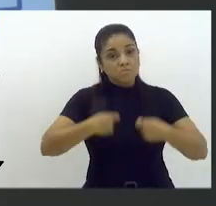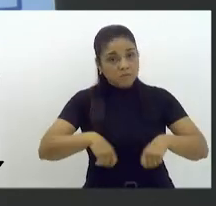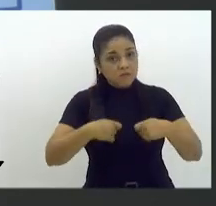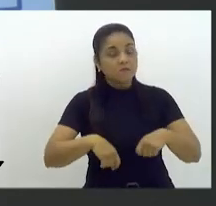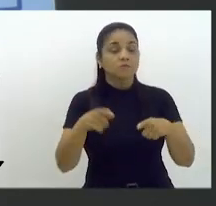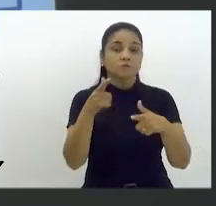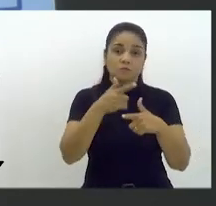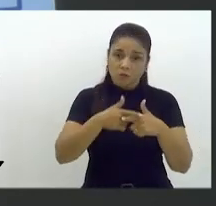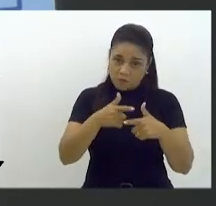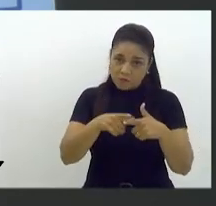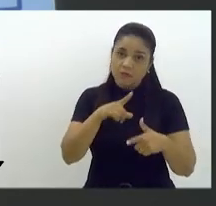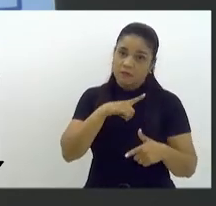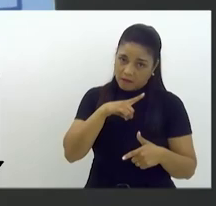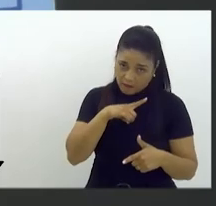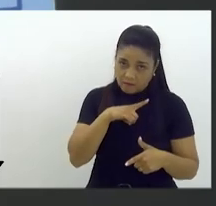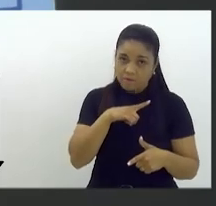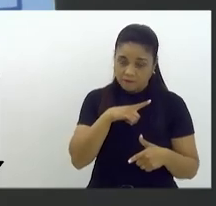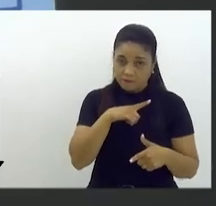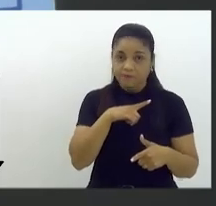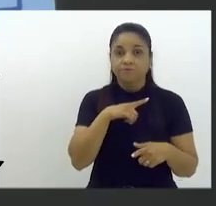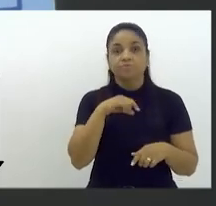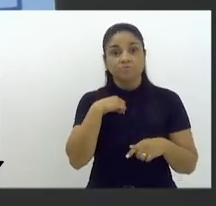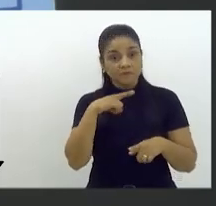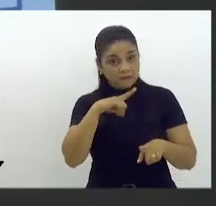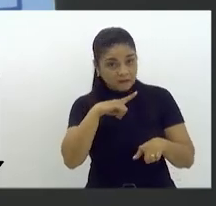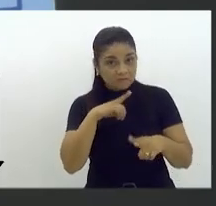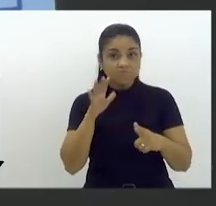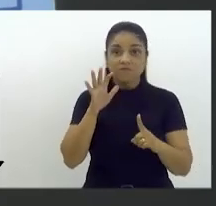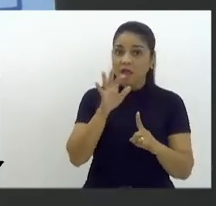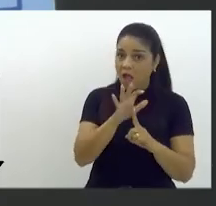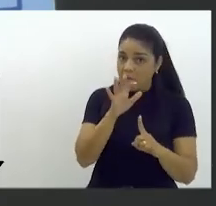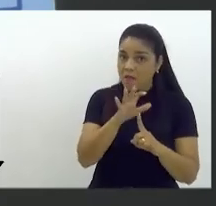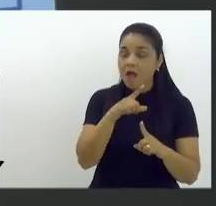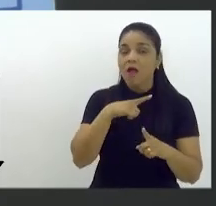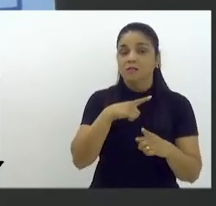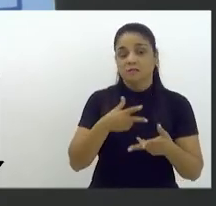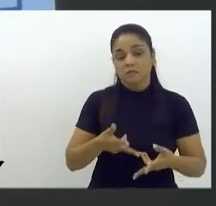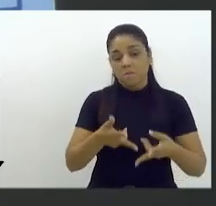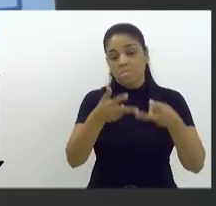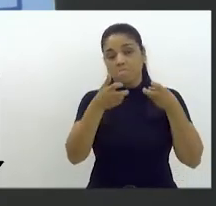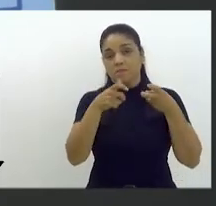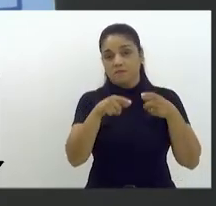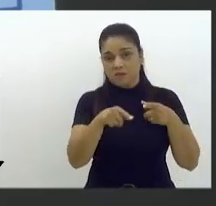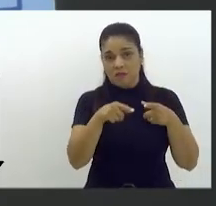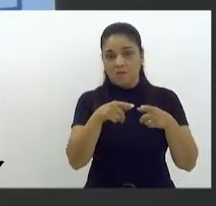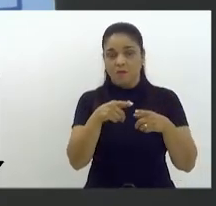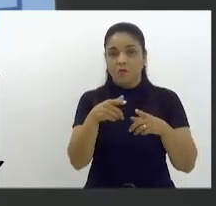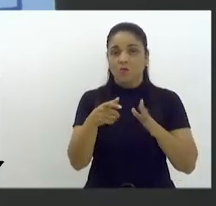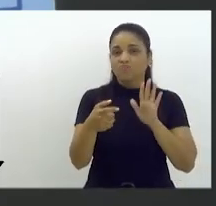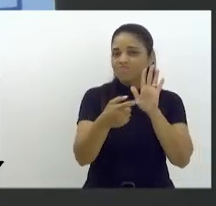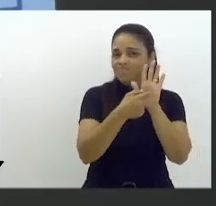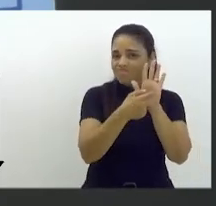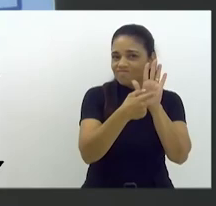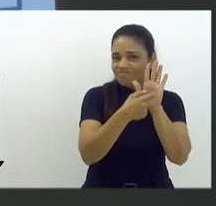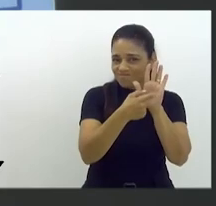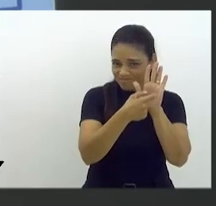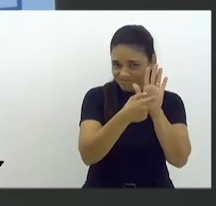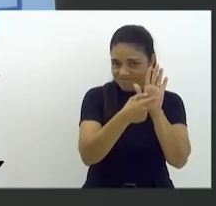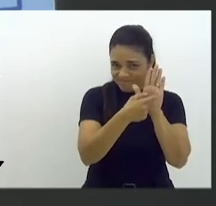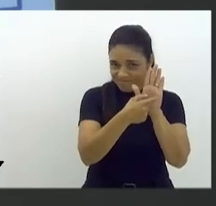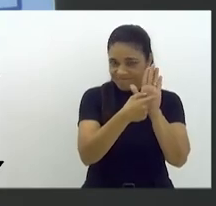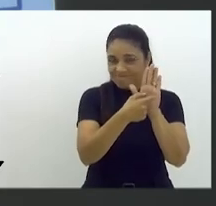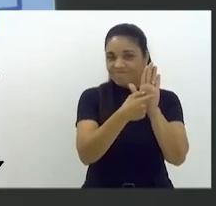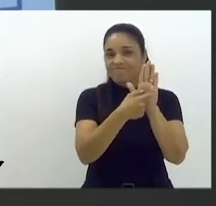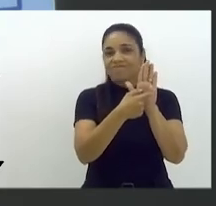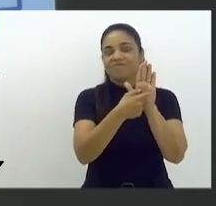mais importante né Nós temos ameaças que a gente já consegue ver pela frente com inteligência artificial que ela